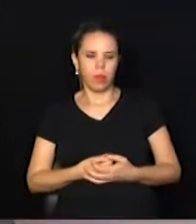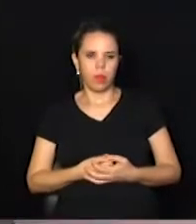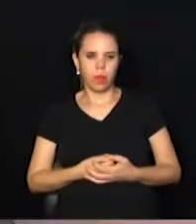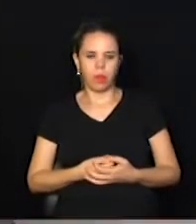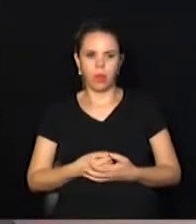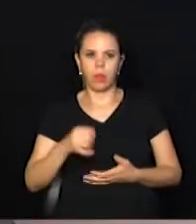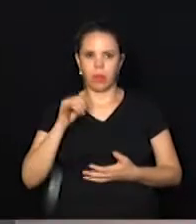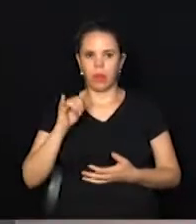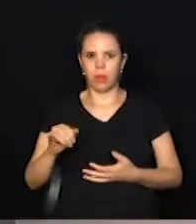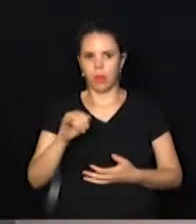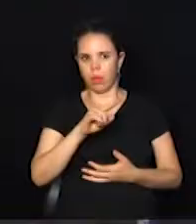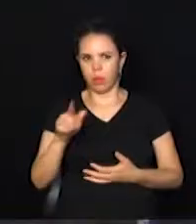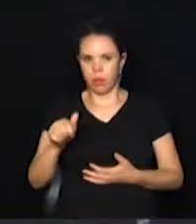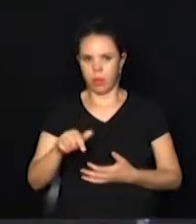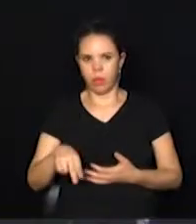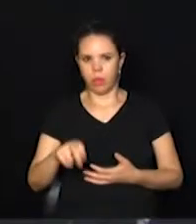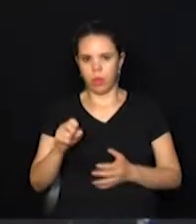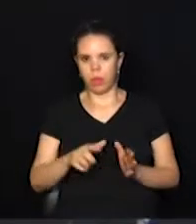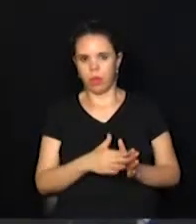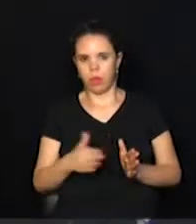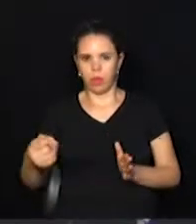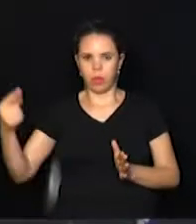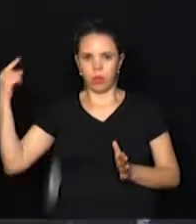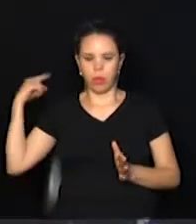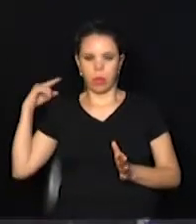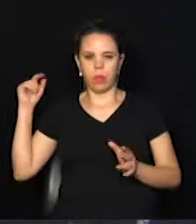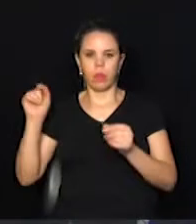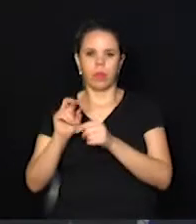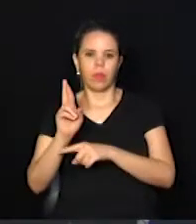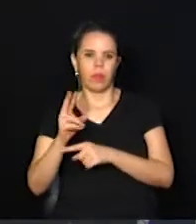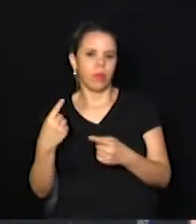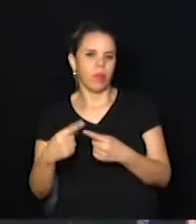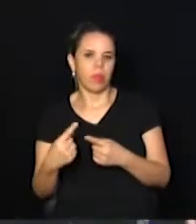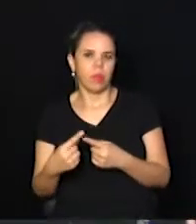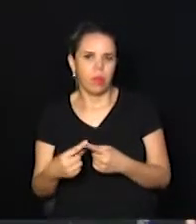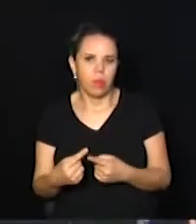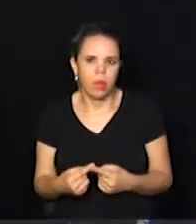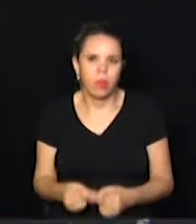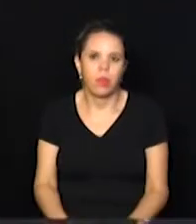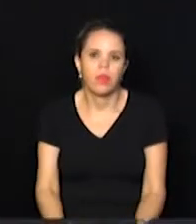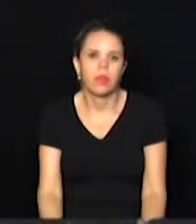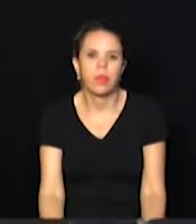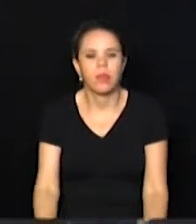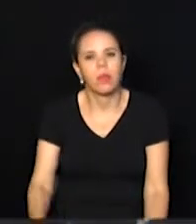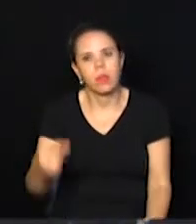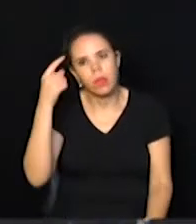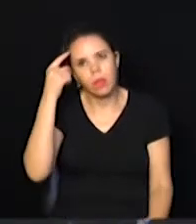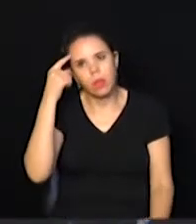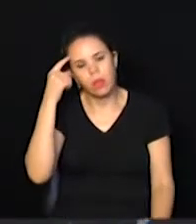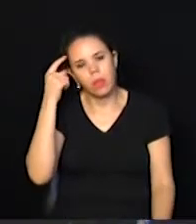Isalene, nossa prefeita naquele período, e faço a referência porque penso